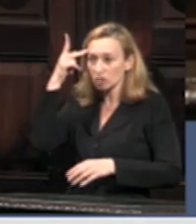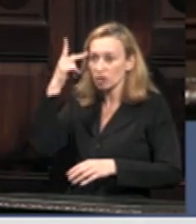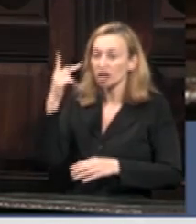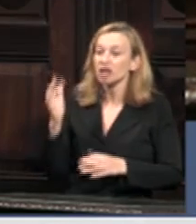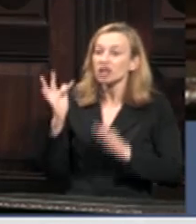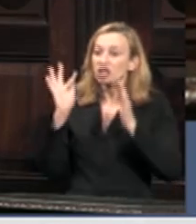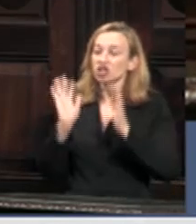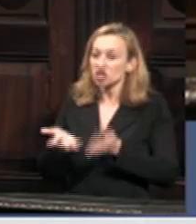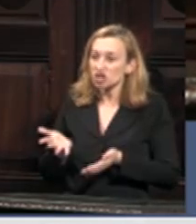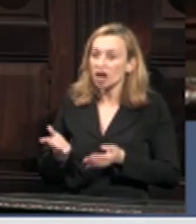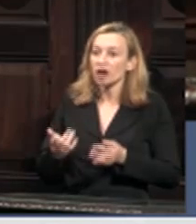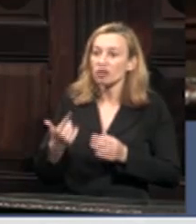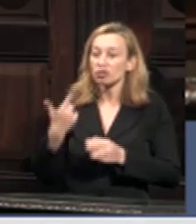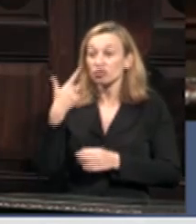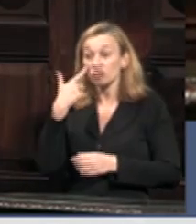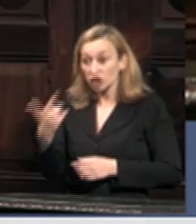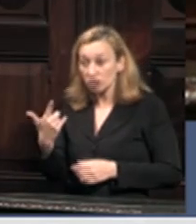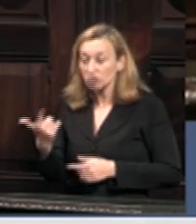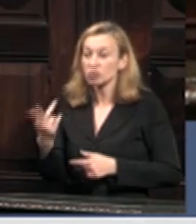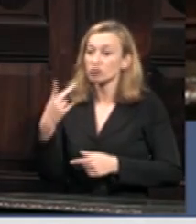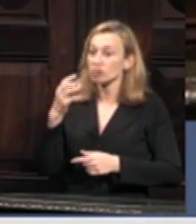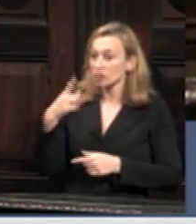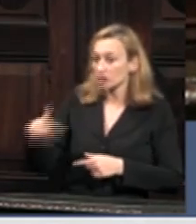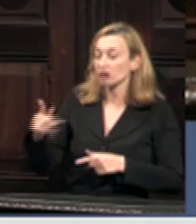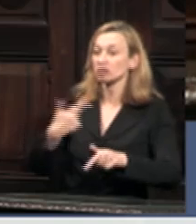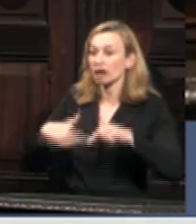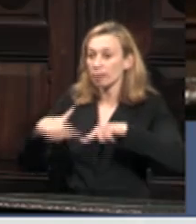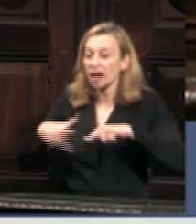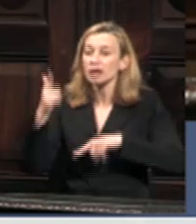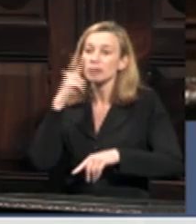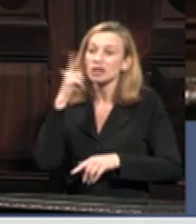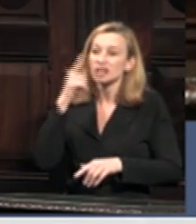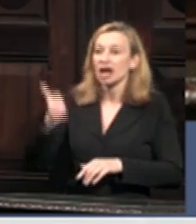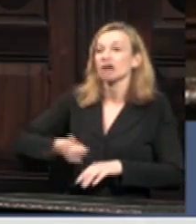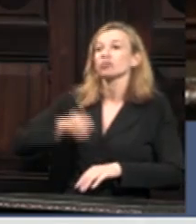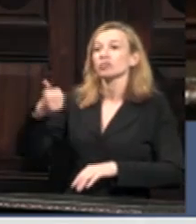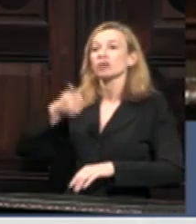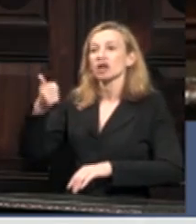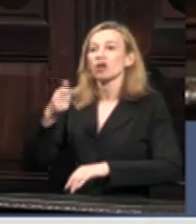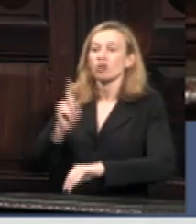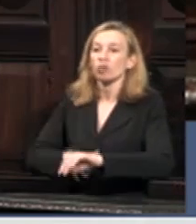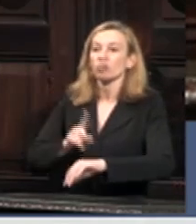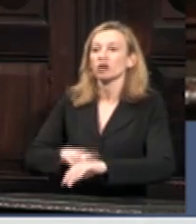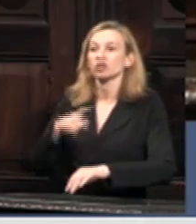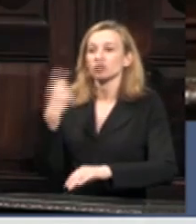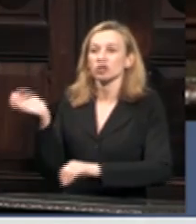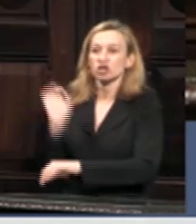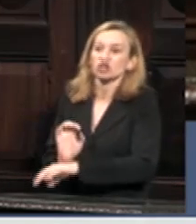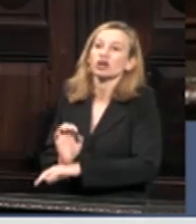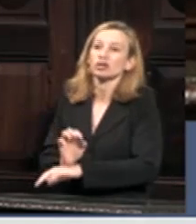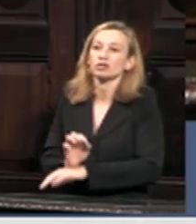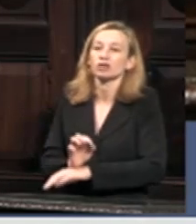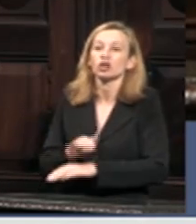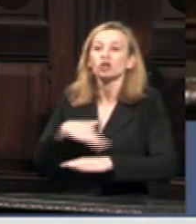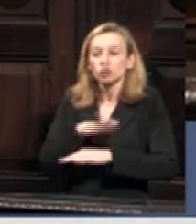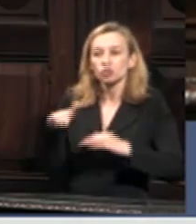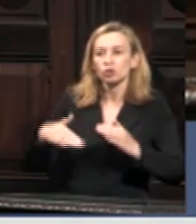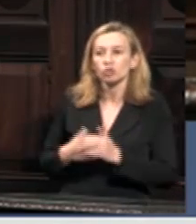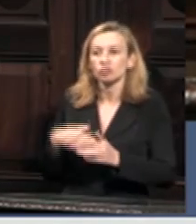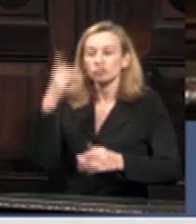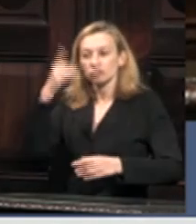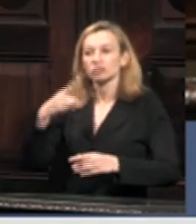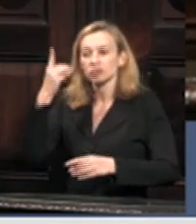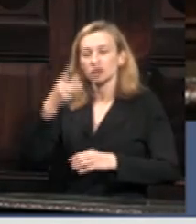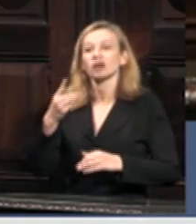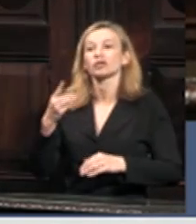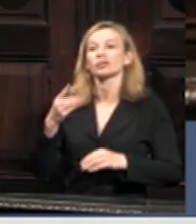aprovado, para que possamos pensar em tempos melhores para o nosso Estado. Senhor deputado, senhoras e senhores, cariocas e